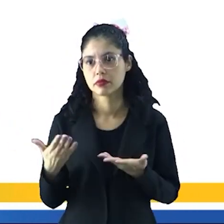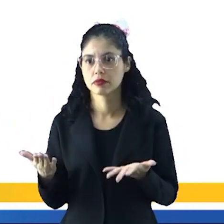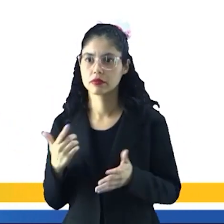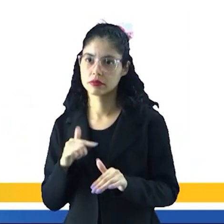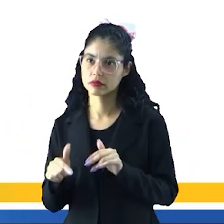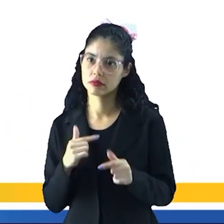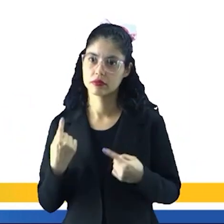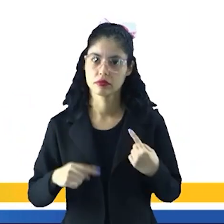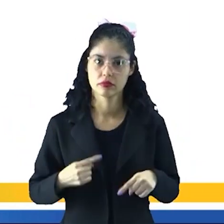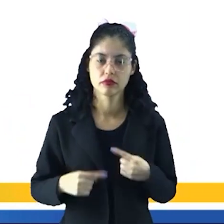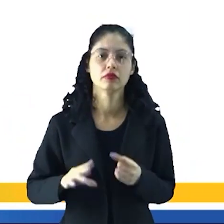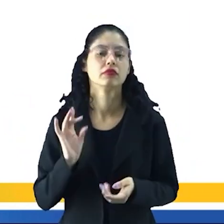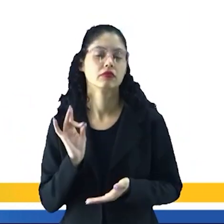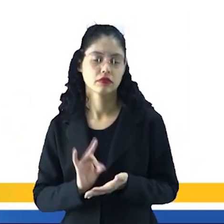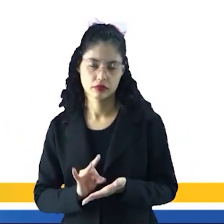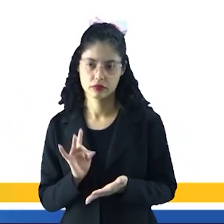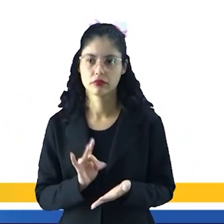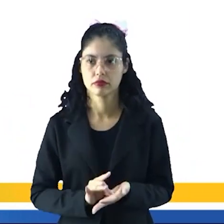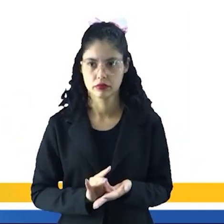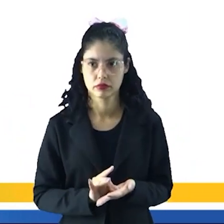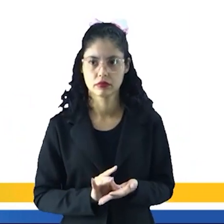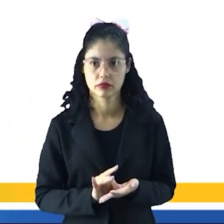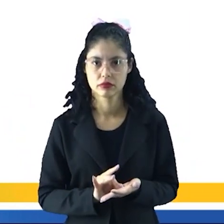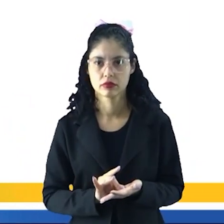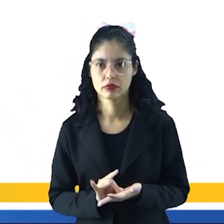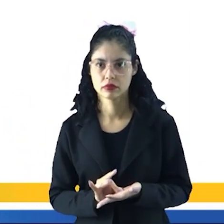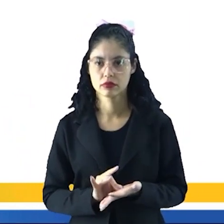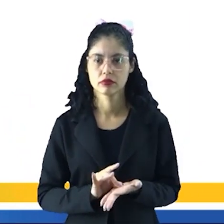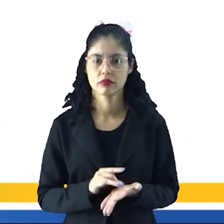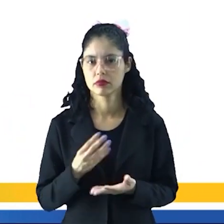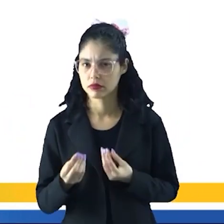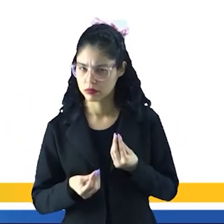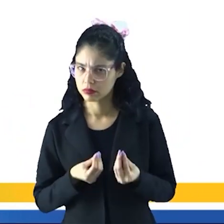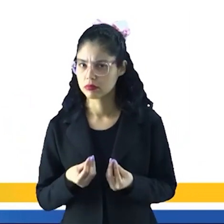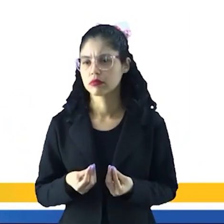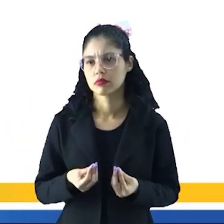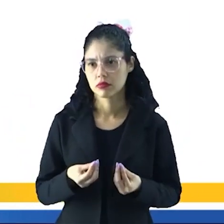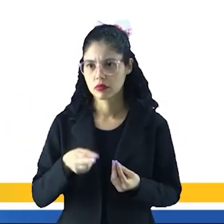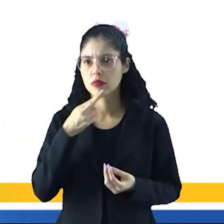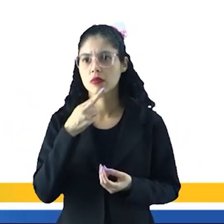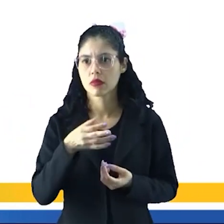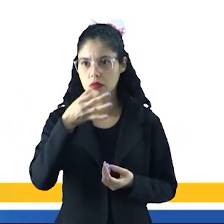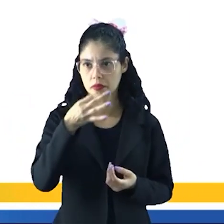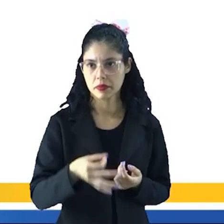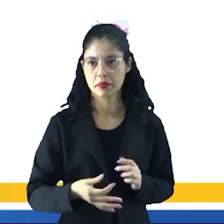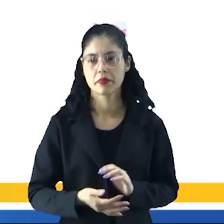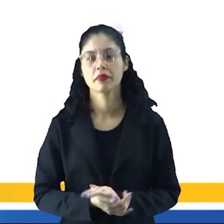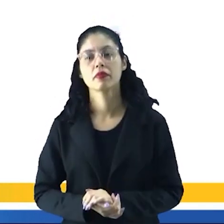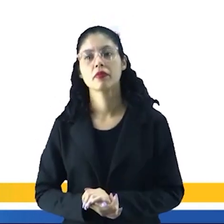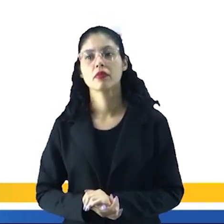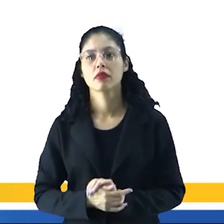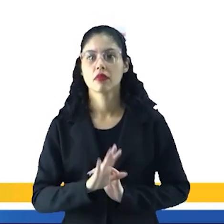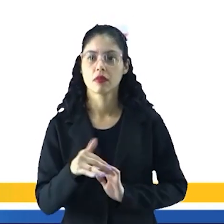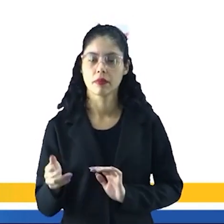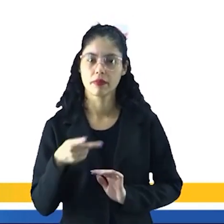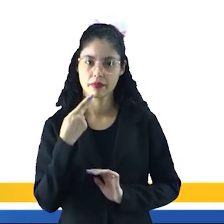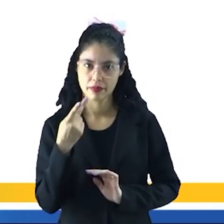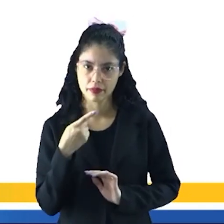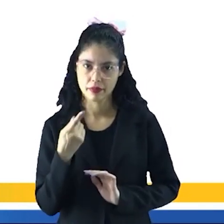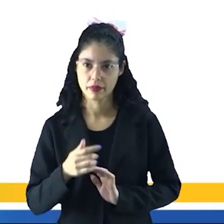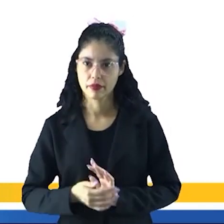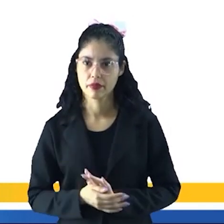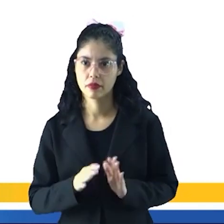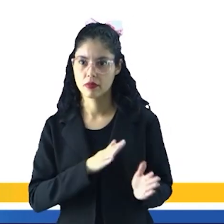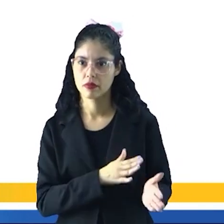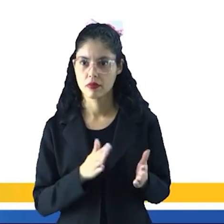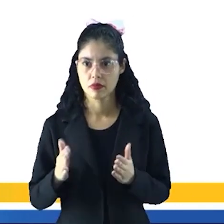trabalha questões políticas e realmente a C pode dar uma sugestão de resposta correta, mas quando ele diz que ela